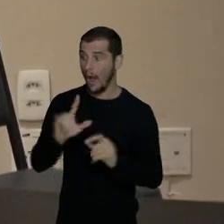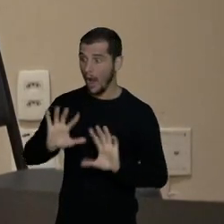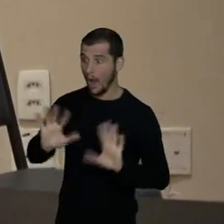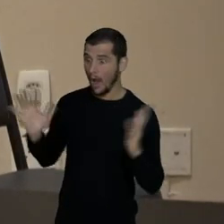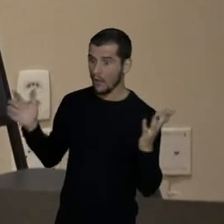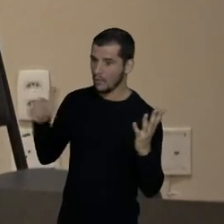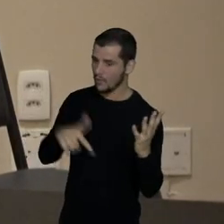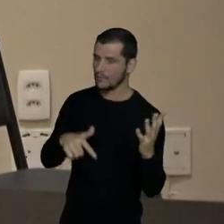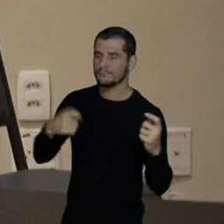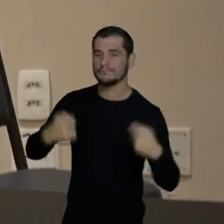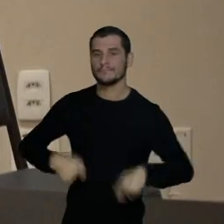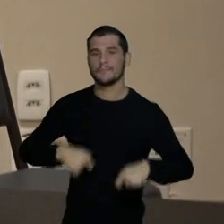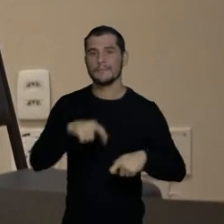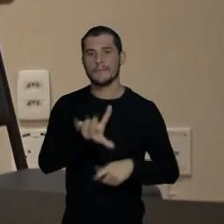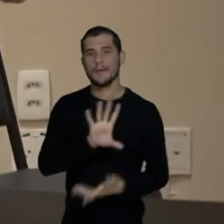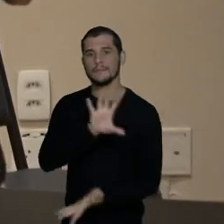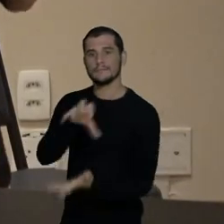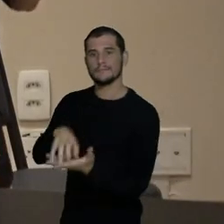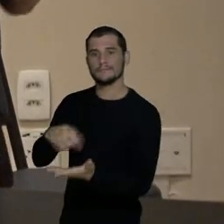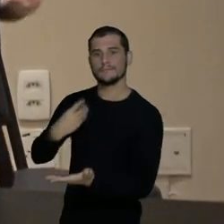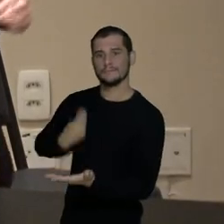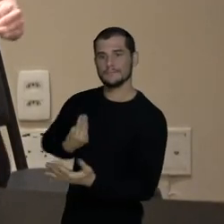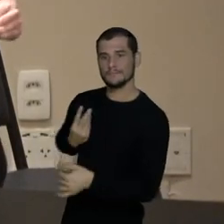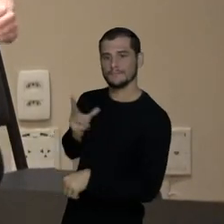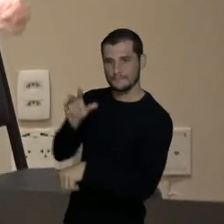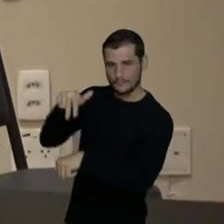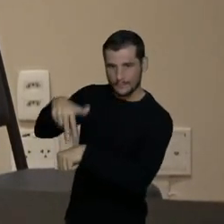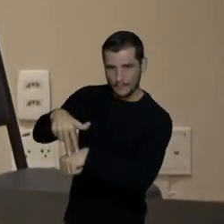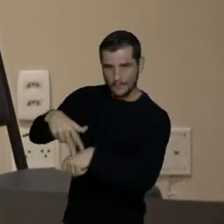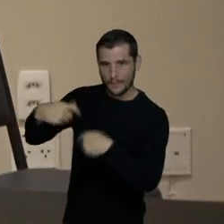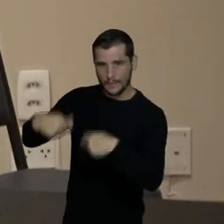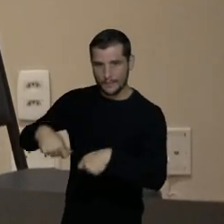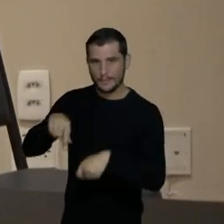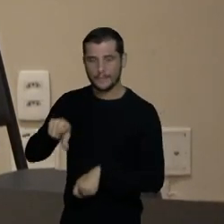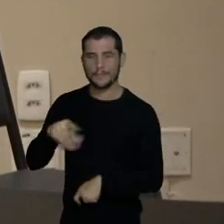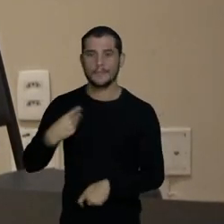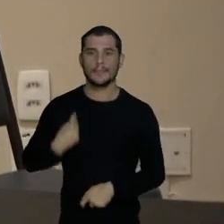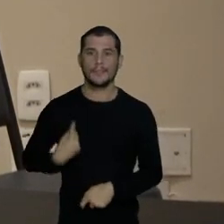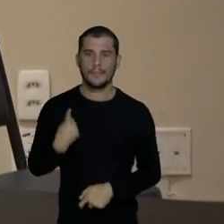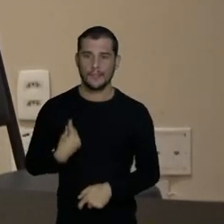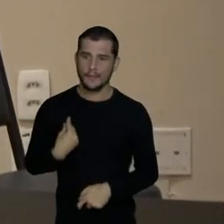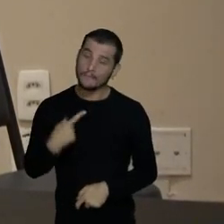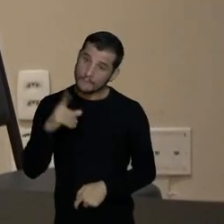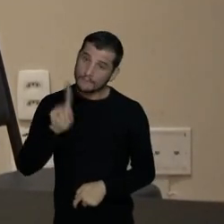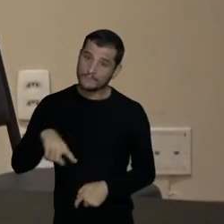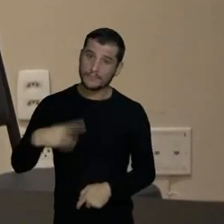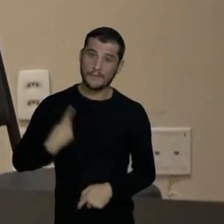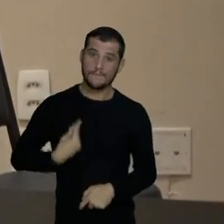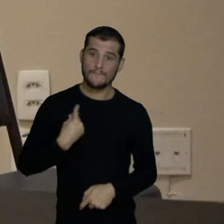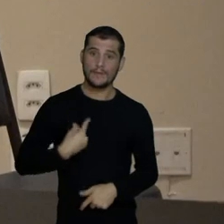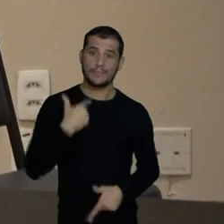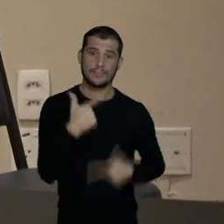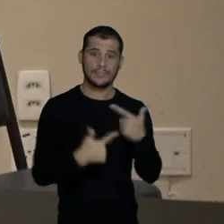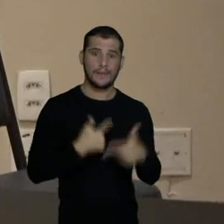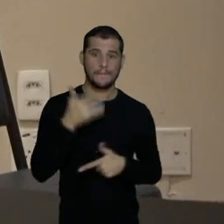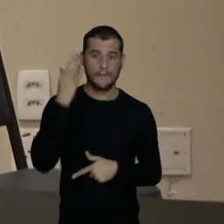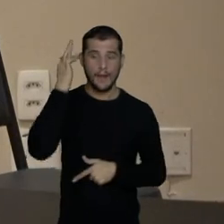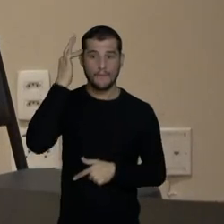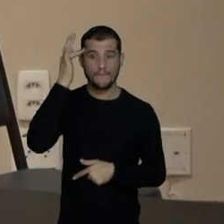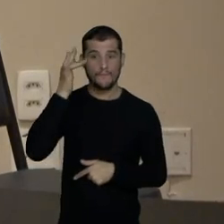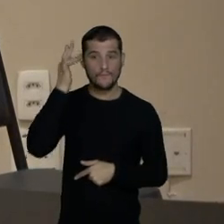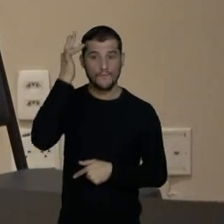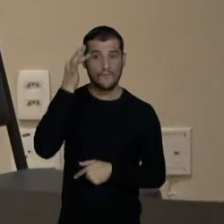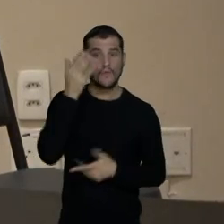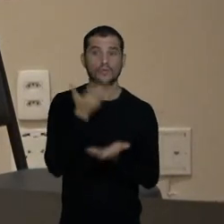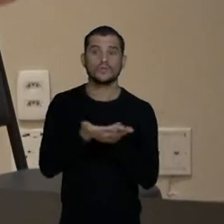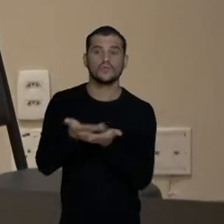precisamos nos fazer presentes nós precisamos estar lá faz parte da nossa filosofia estudar